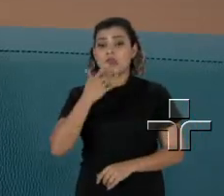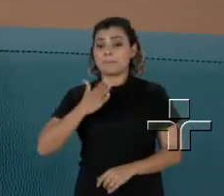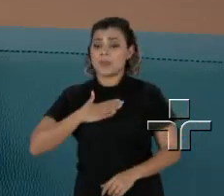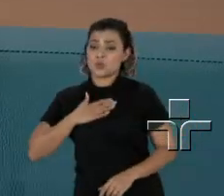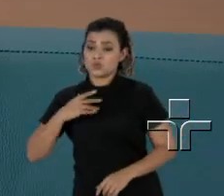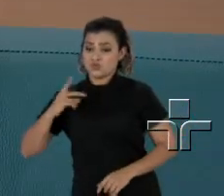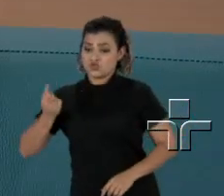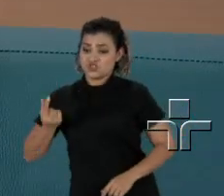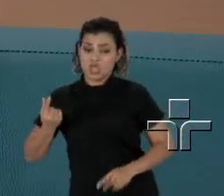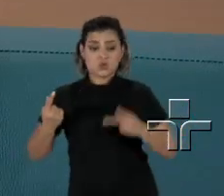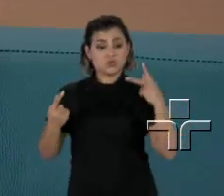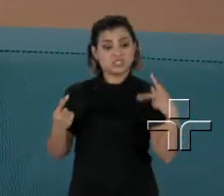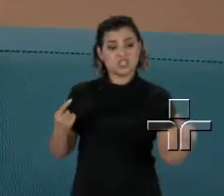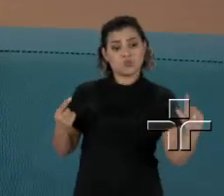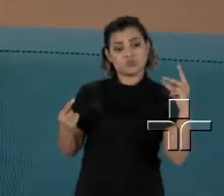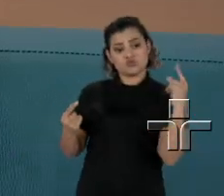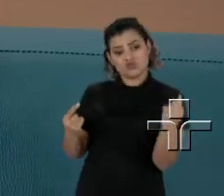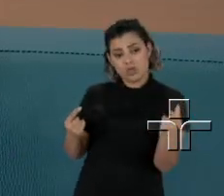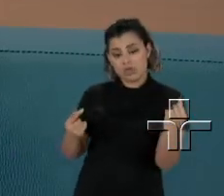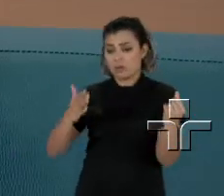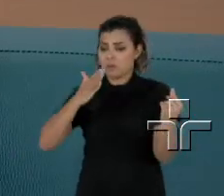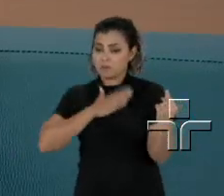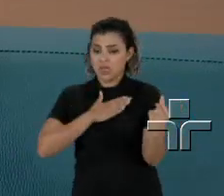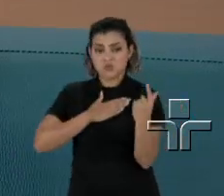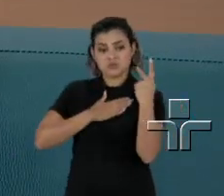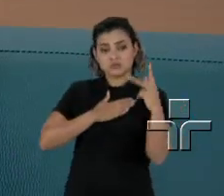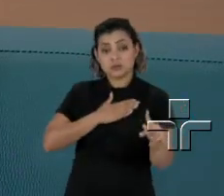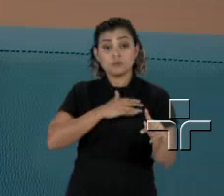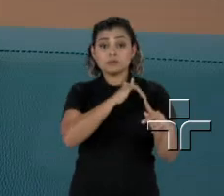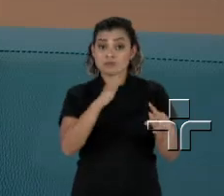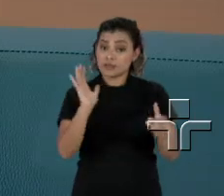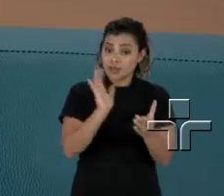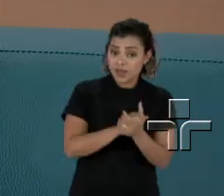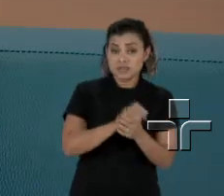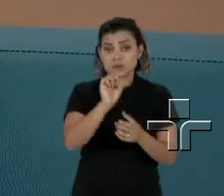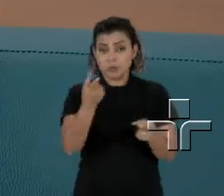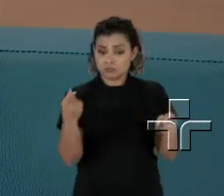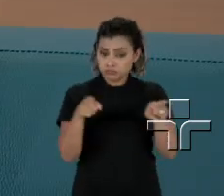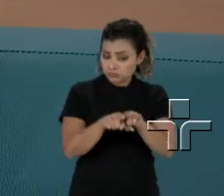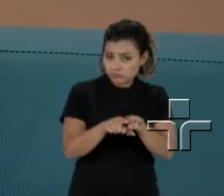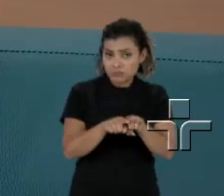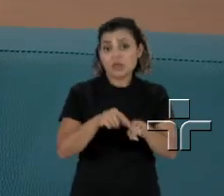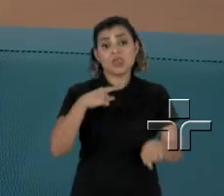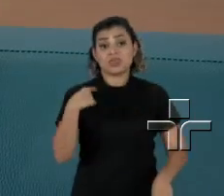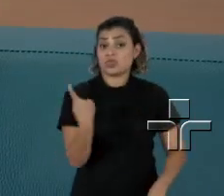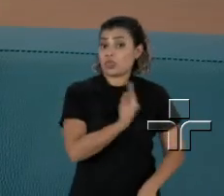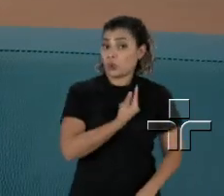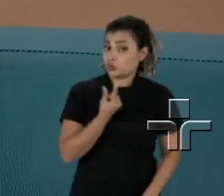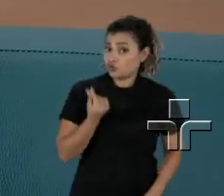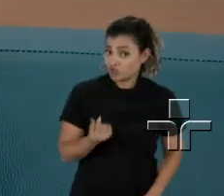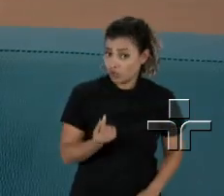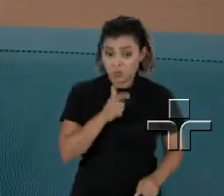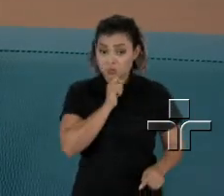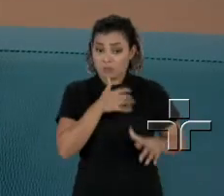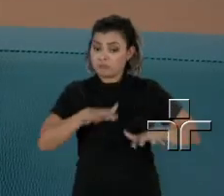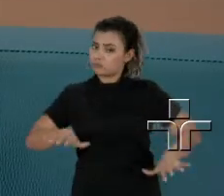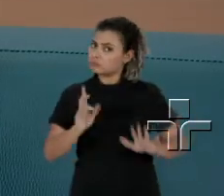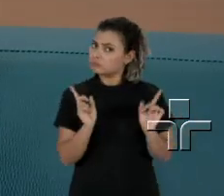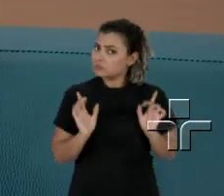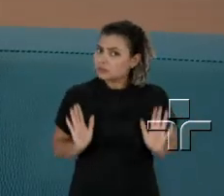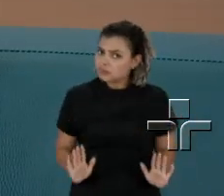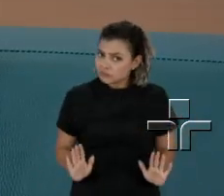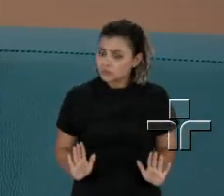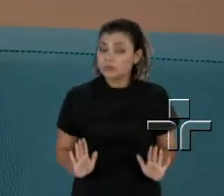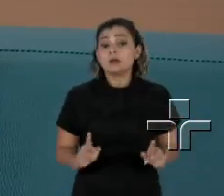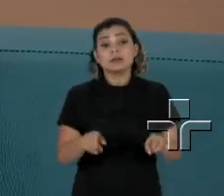dinheiro seu dinheiro né uma vez que a pessoa casa ou vive junto é o nosso dinheiro em outro equívoco